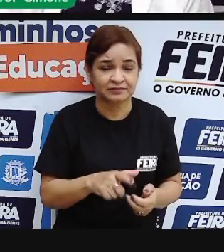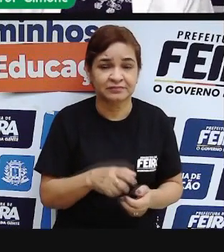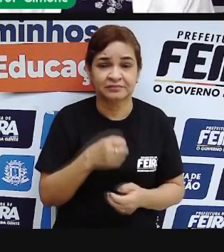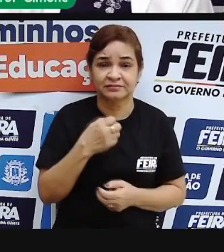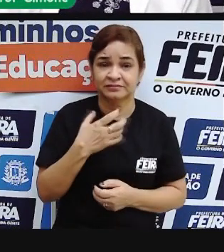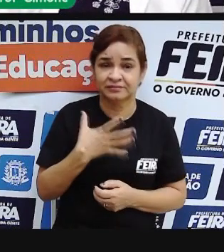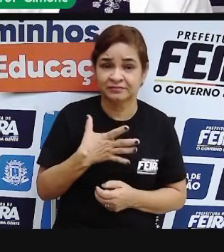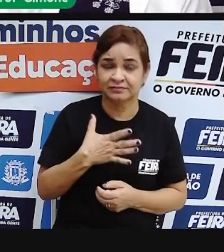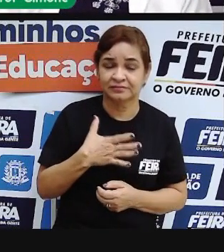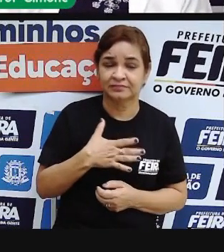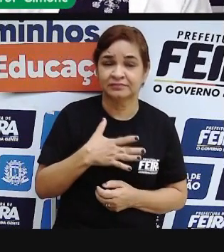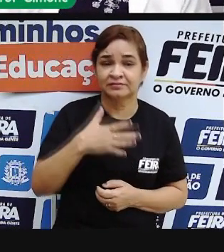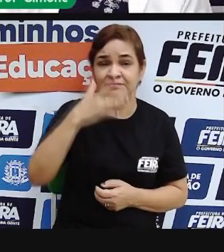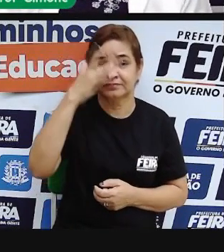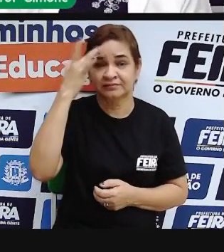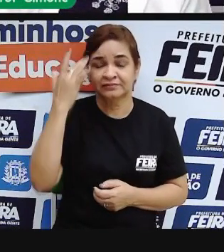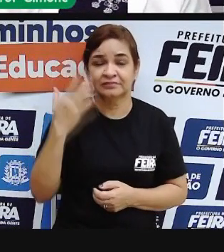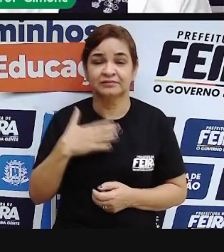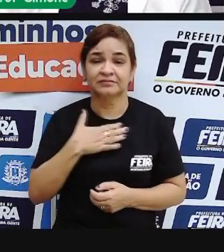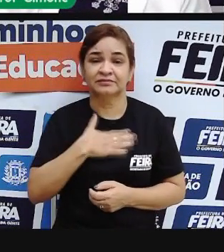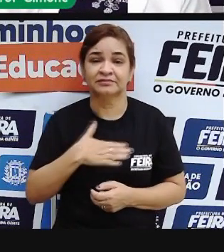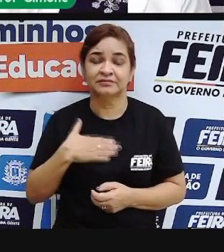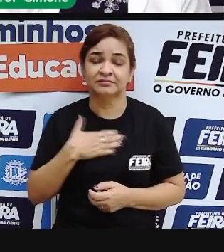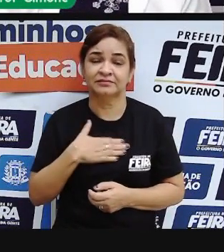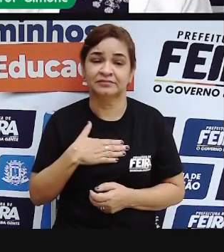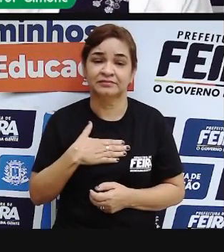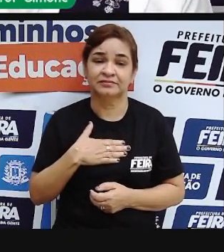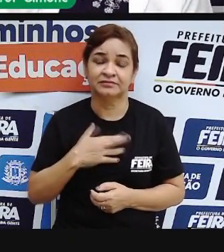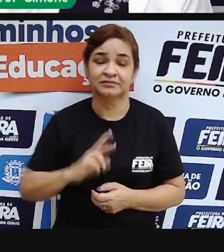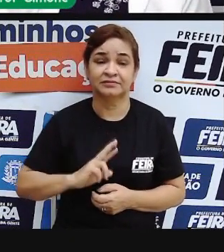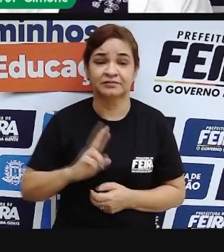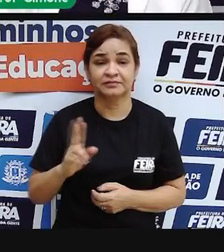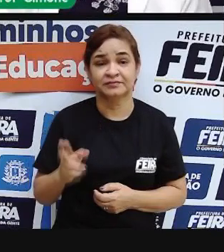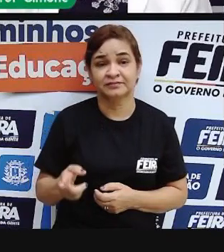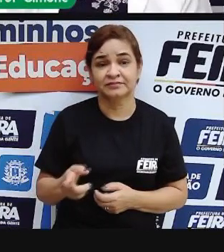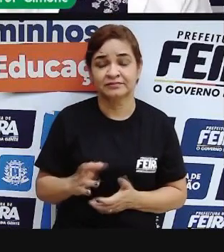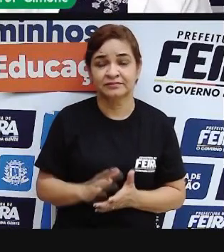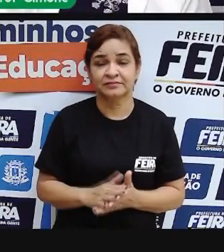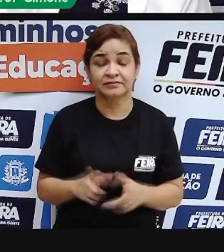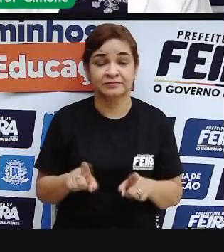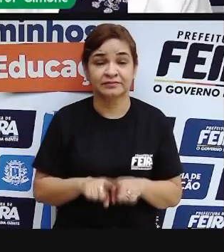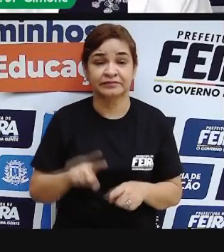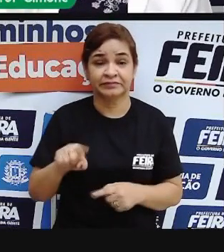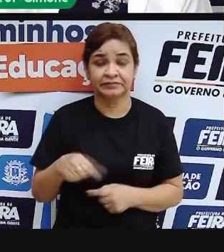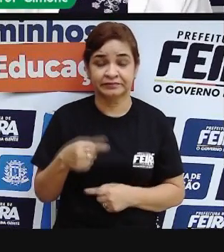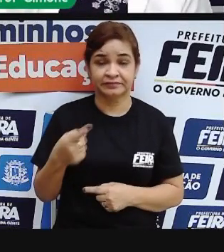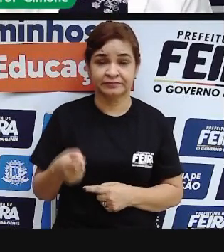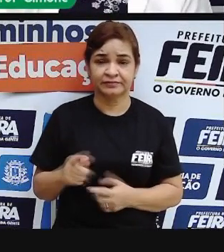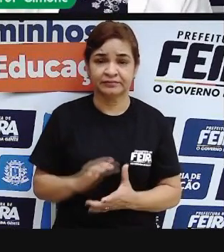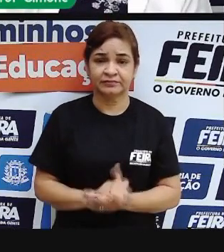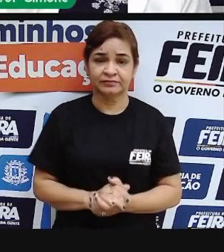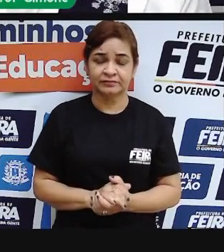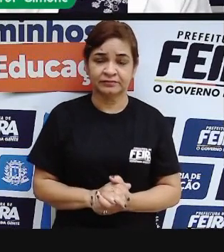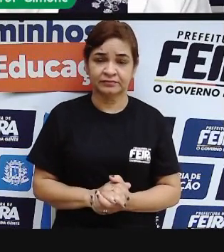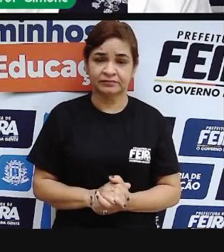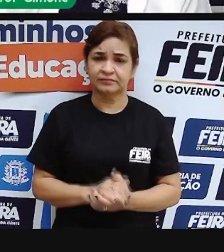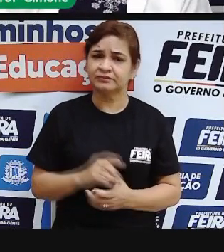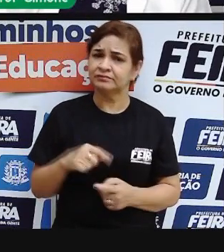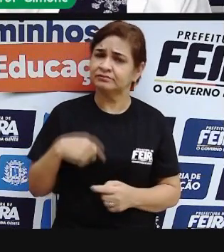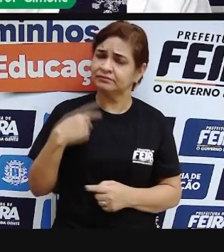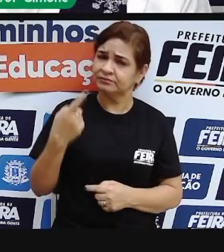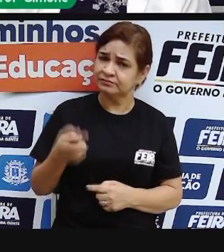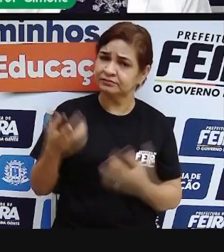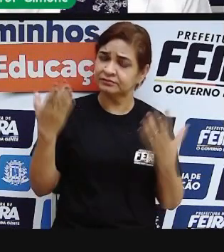ciclo, né, dessa festividade religiosa. E aí uma outra questão, será que há outras festas de